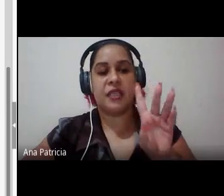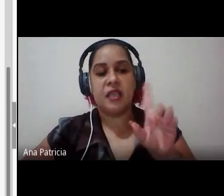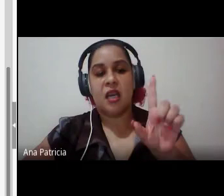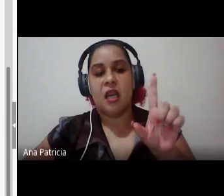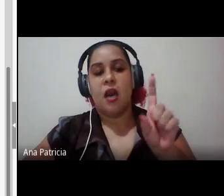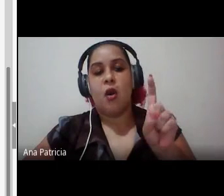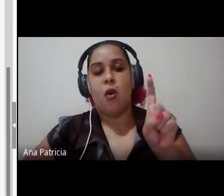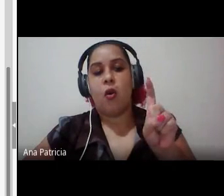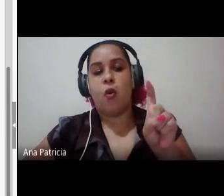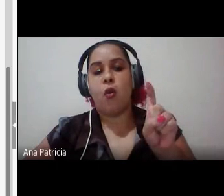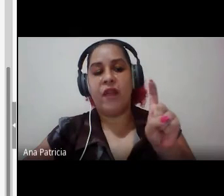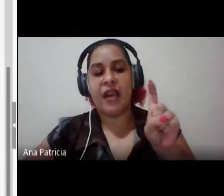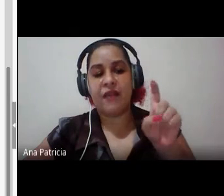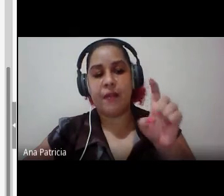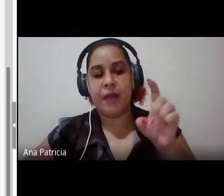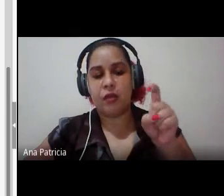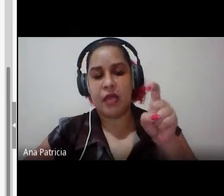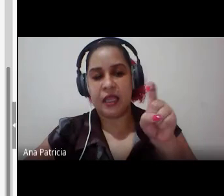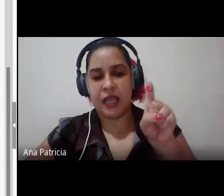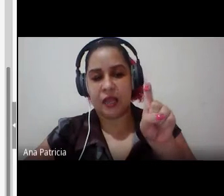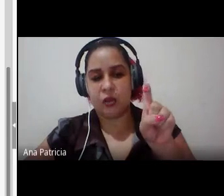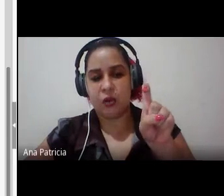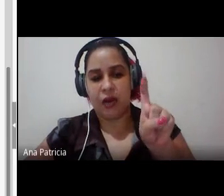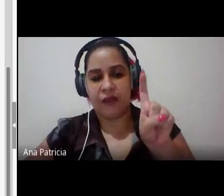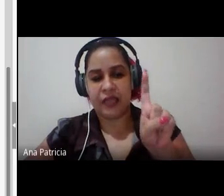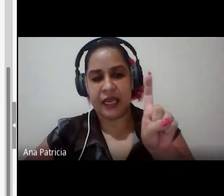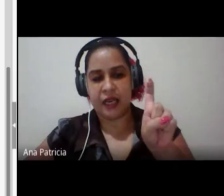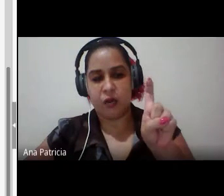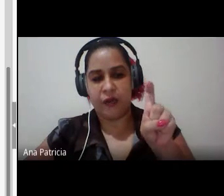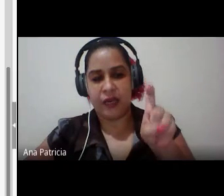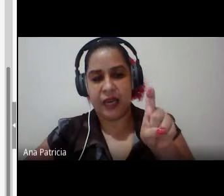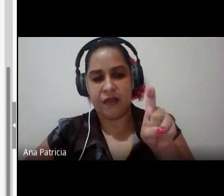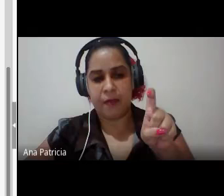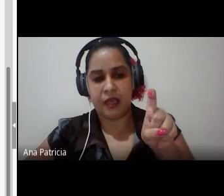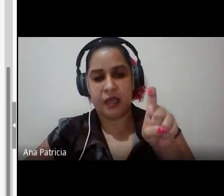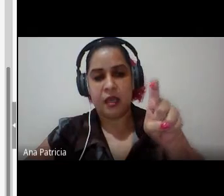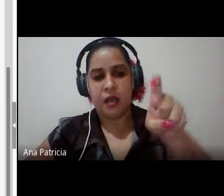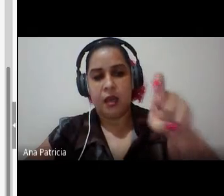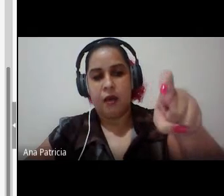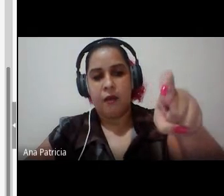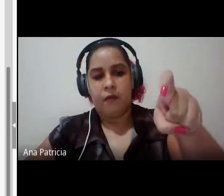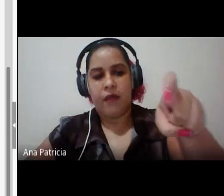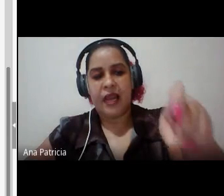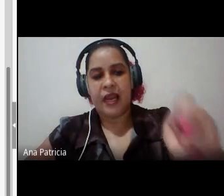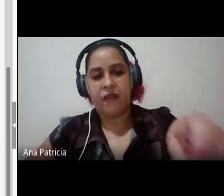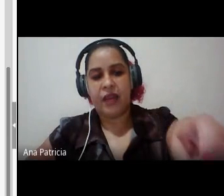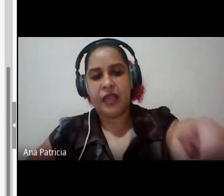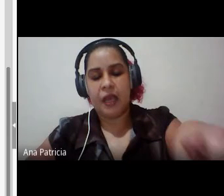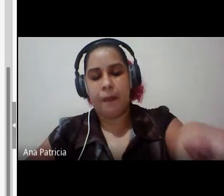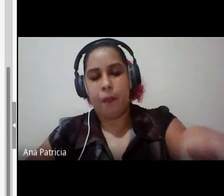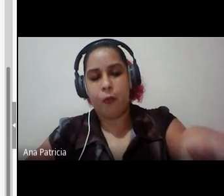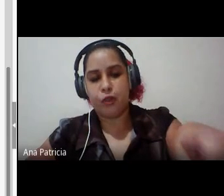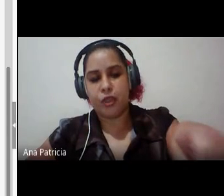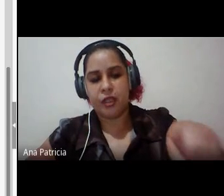X, curva levemente o dedo indicador, ó, levanta ele, curva ele levemente, vai lá na frente